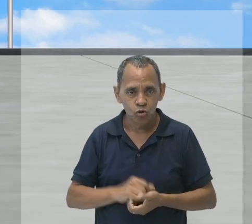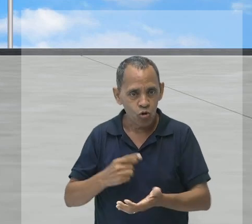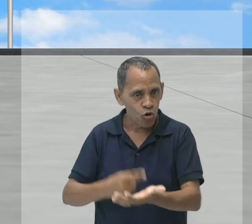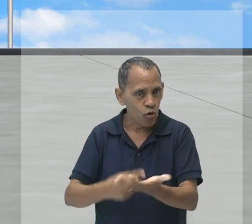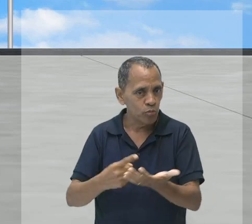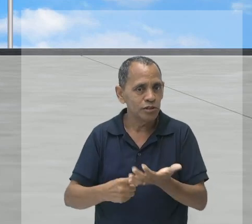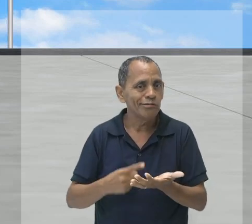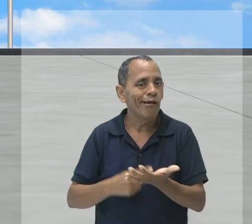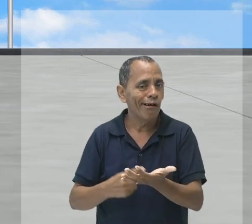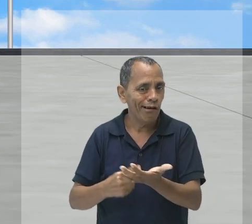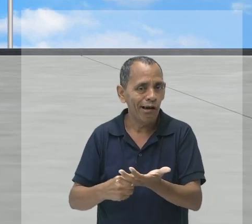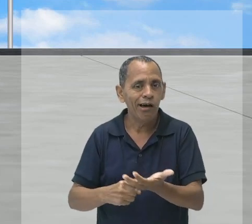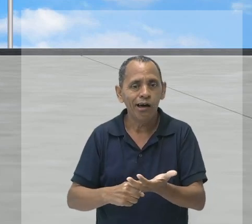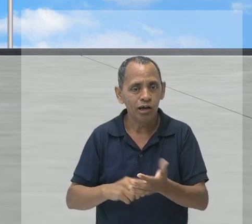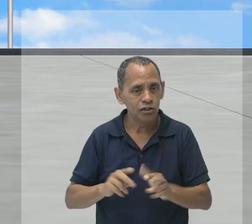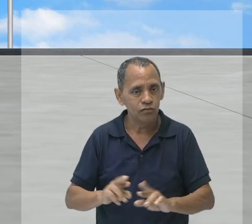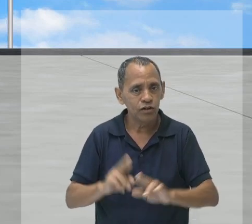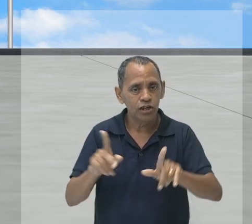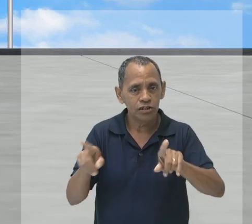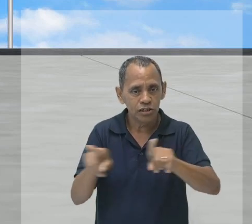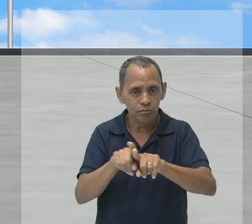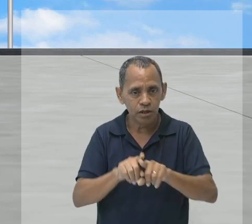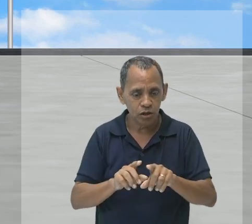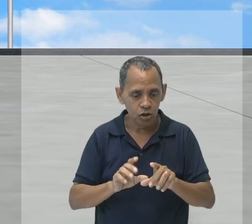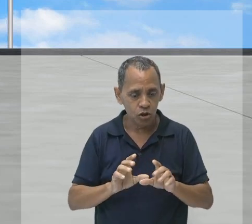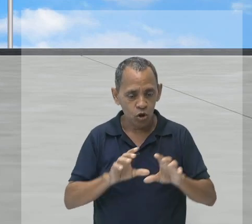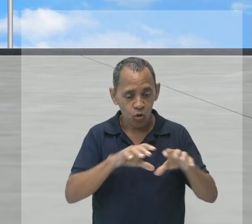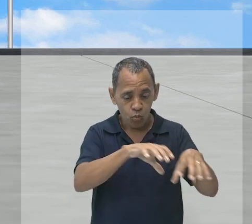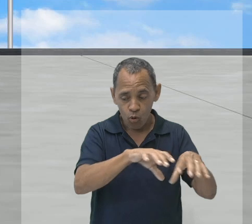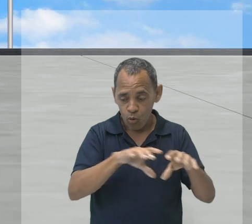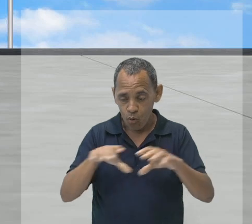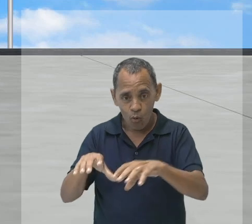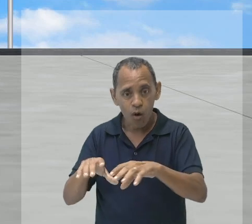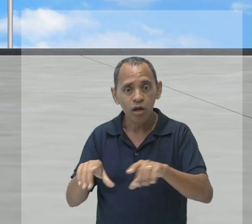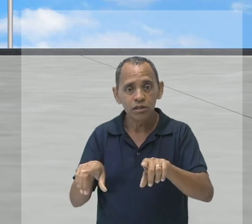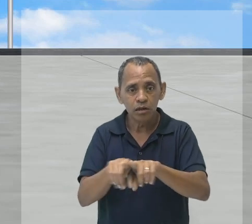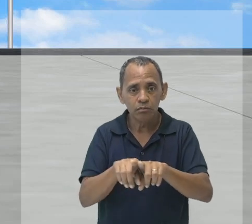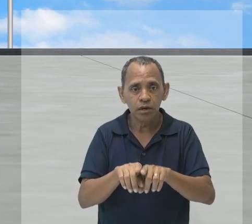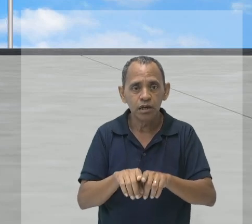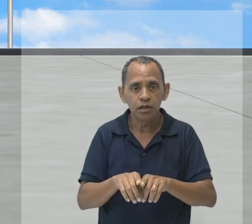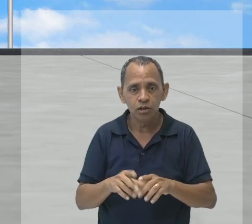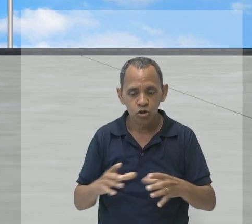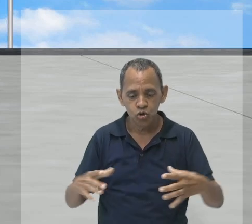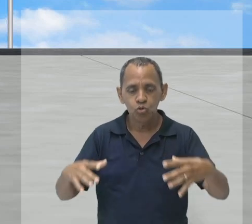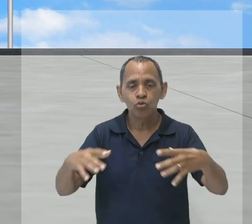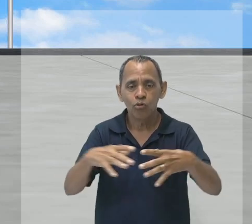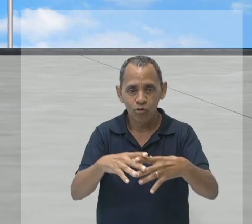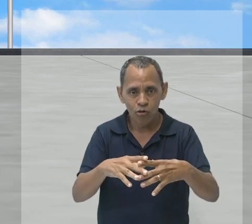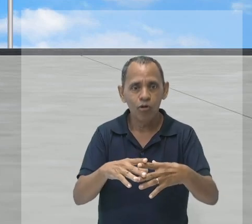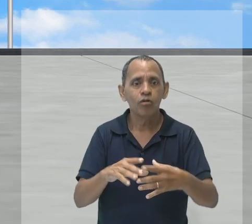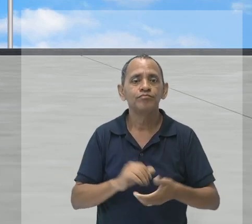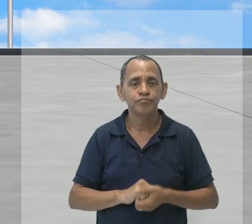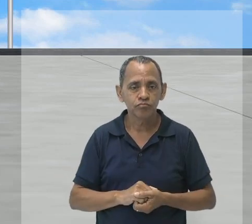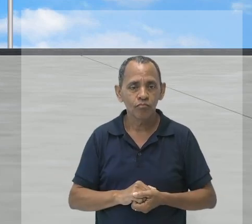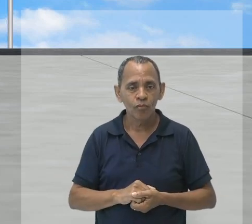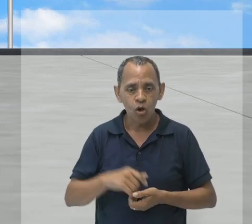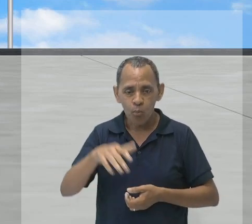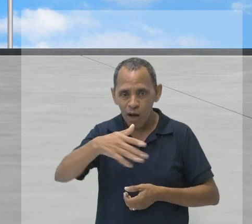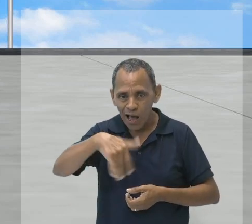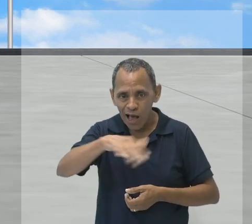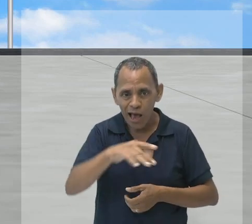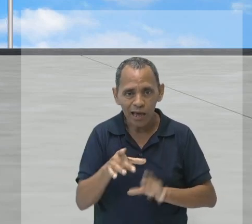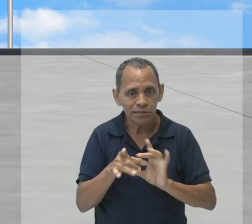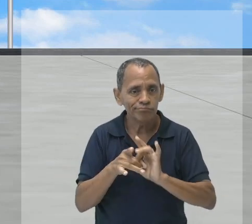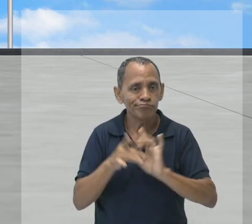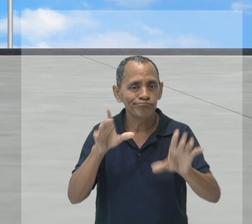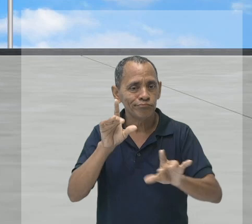ideia é transformar a área dos dois blocos econômicos, Mercosul e União Europeia, numa zona de livre comércio, tá? E como eu